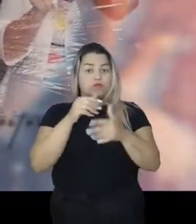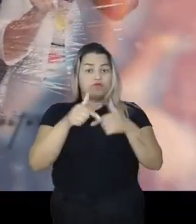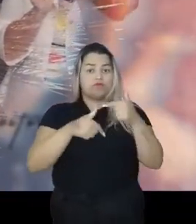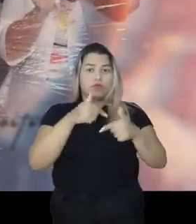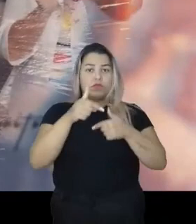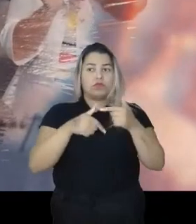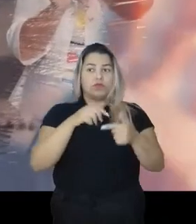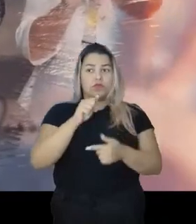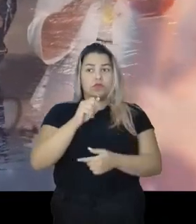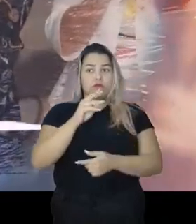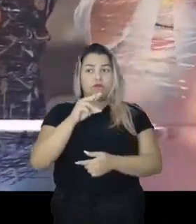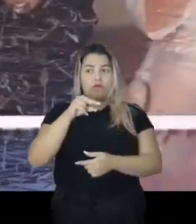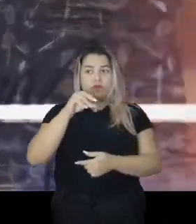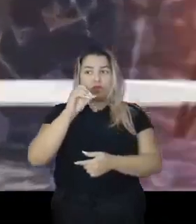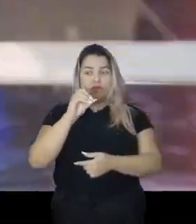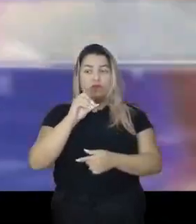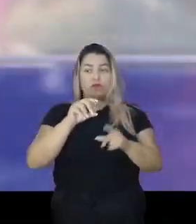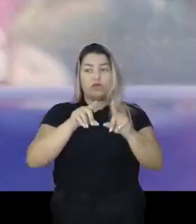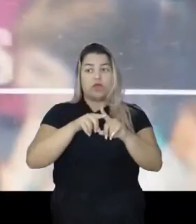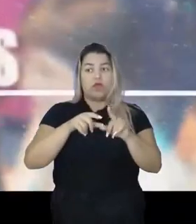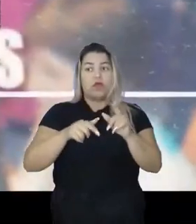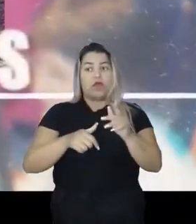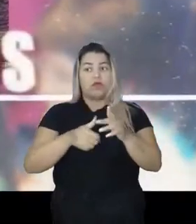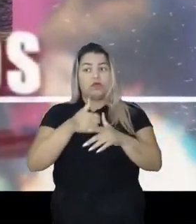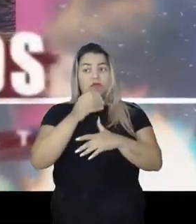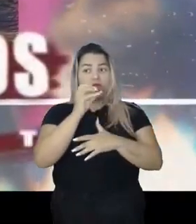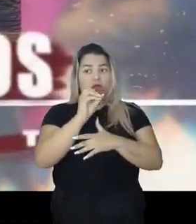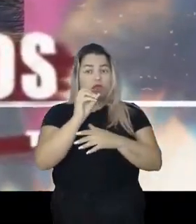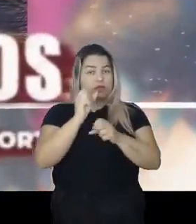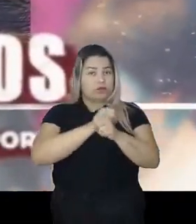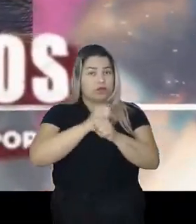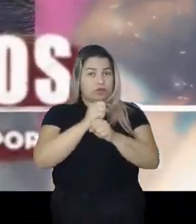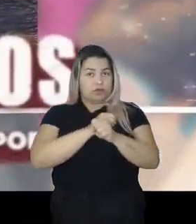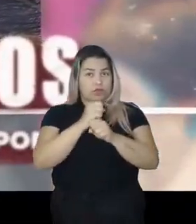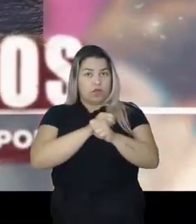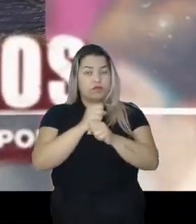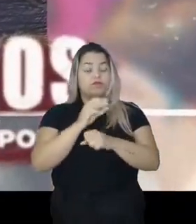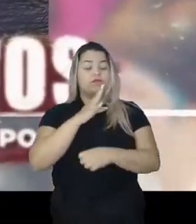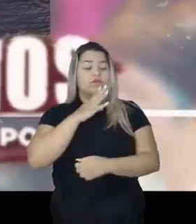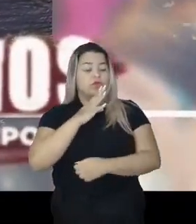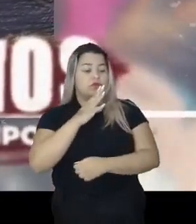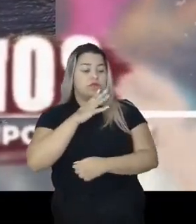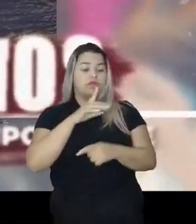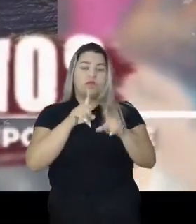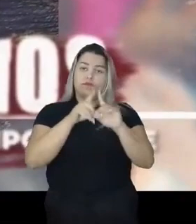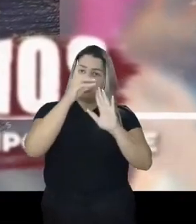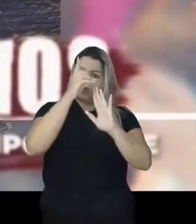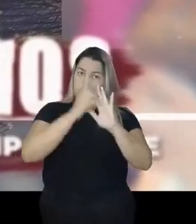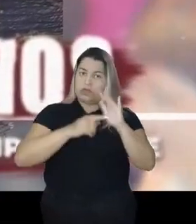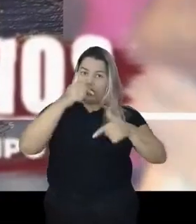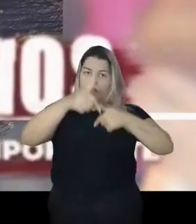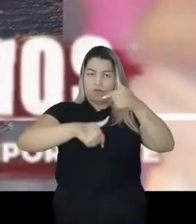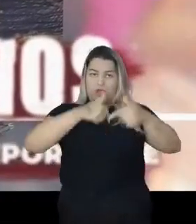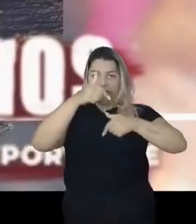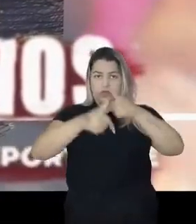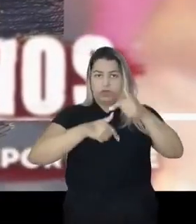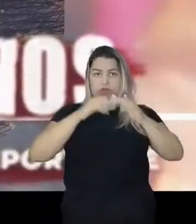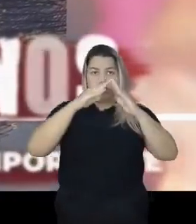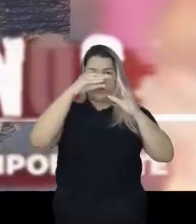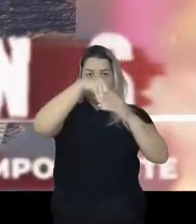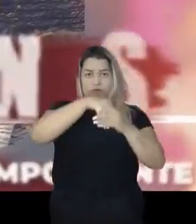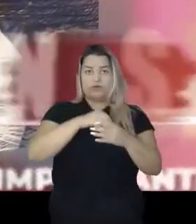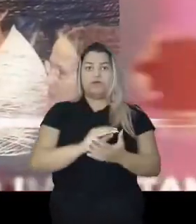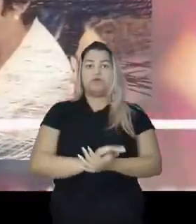abono família. Nesta primeira década, foi dado um passo importante pelo reconhecimento de direitos das trabalhadoras